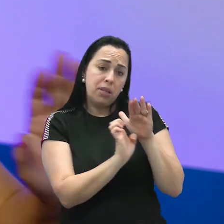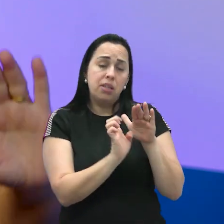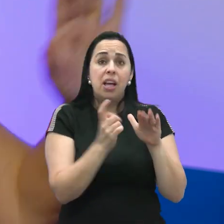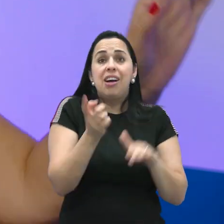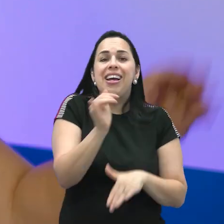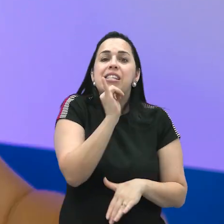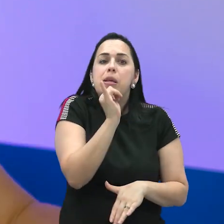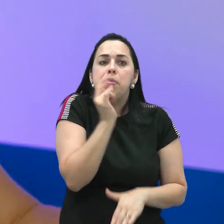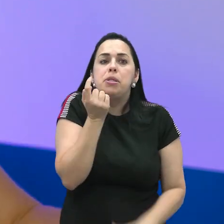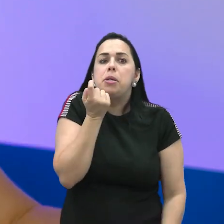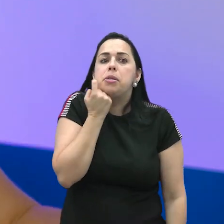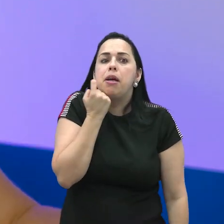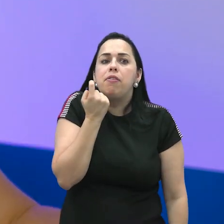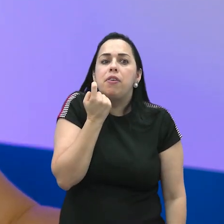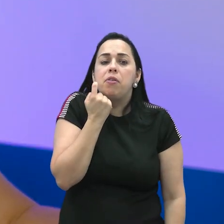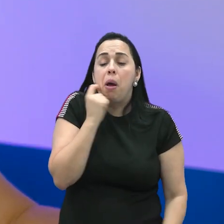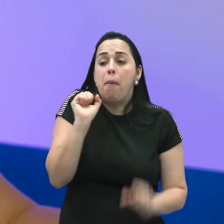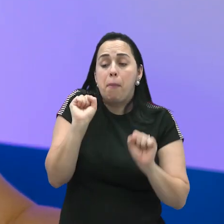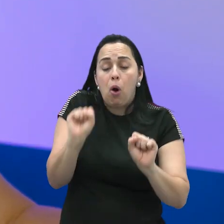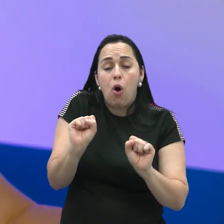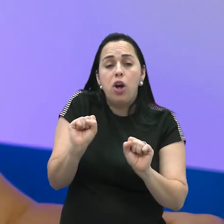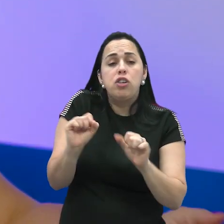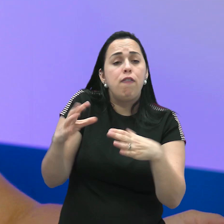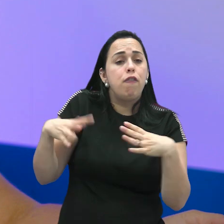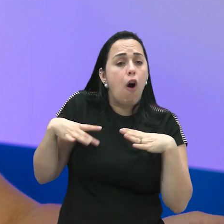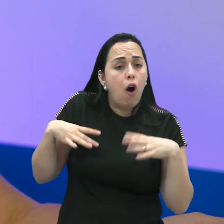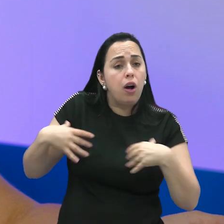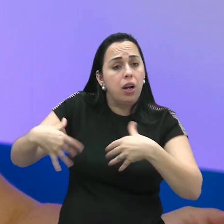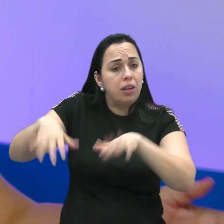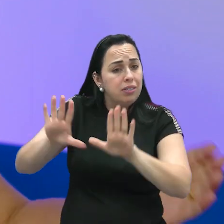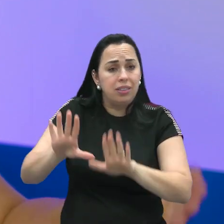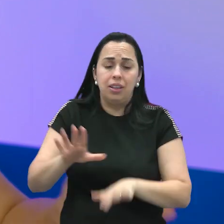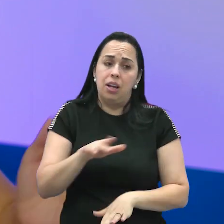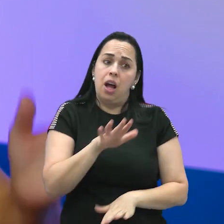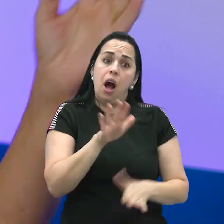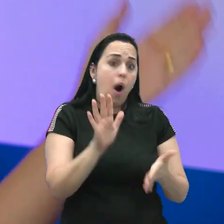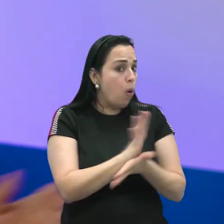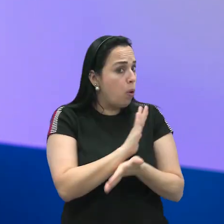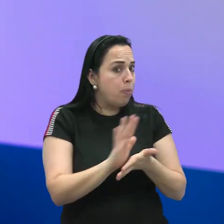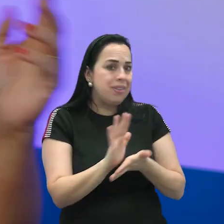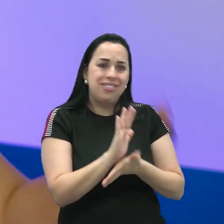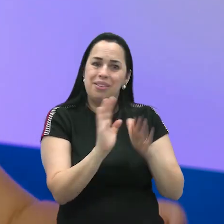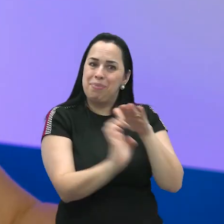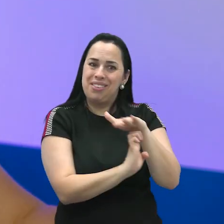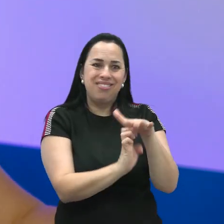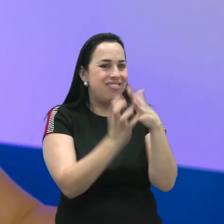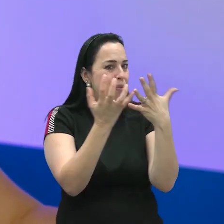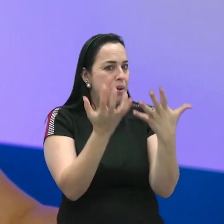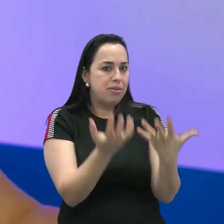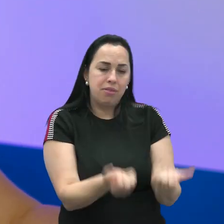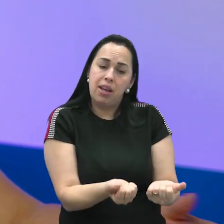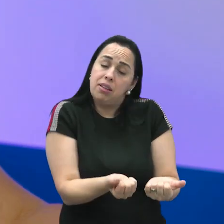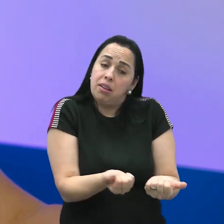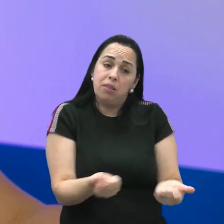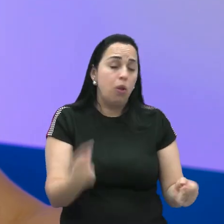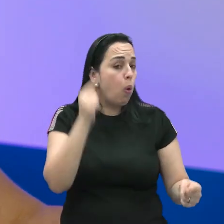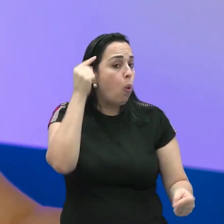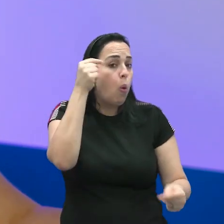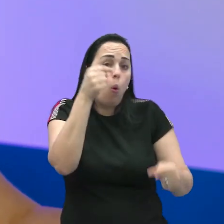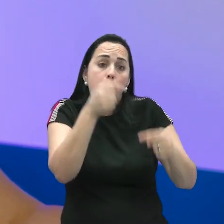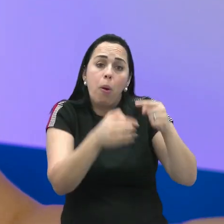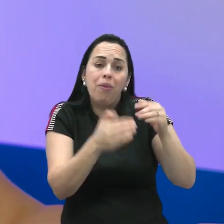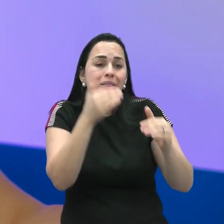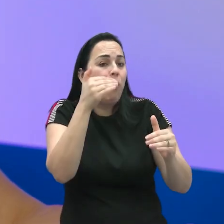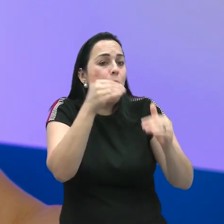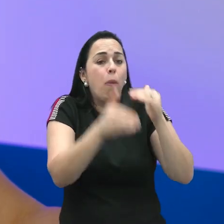sexta-feira ali, né? O meu funcionário ter off. Mas outras vão falar, não dá dentro dessa dinâmica,